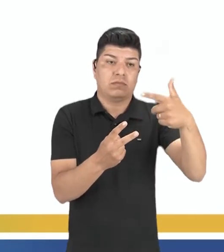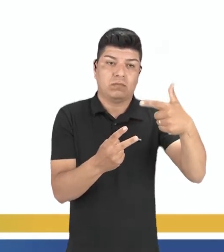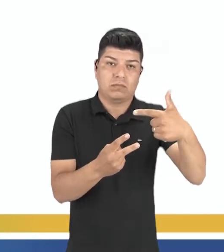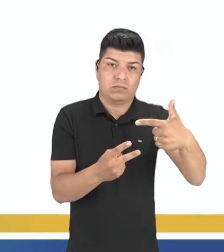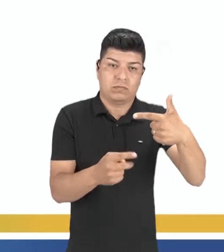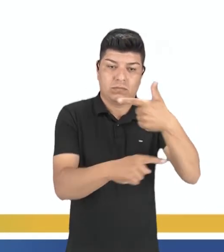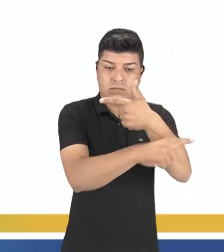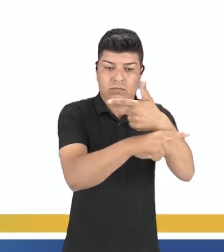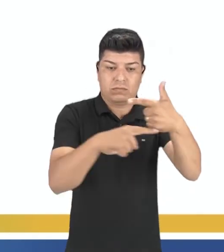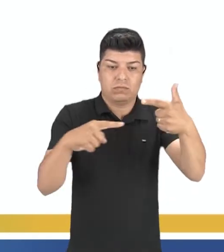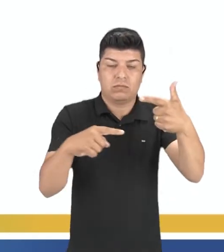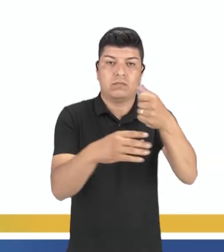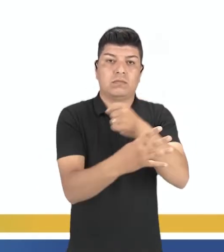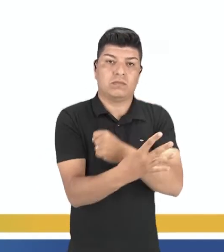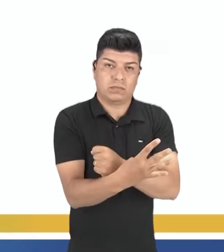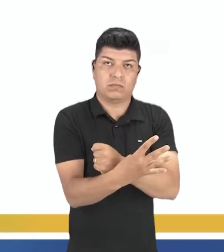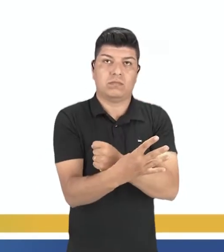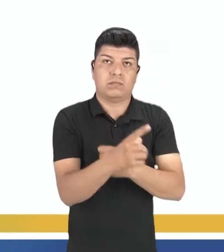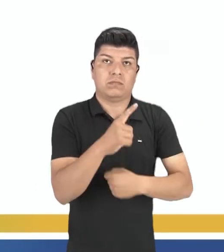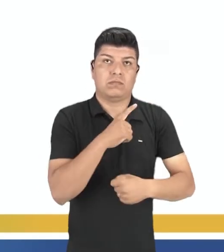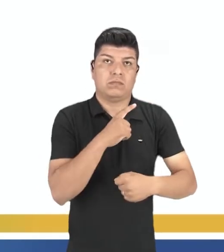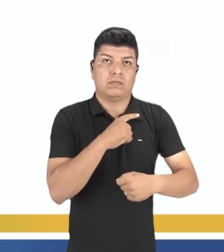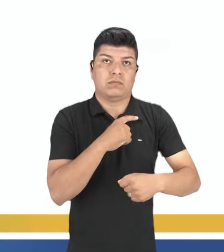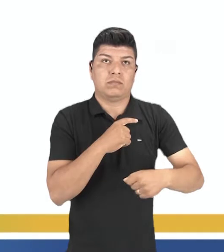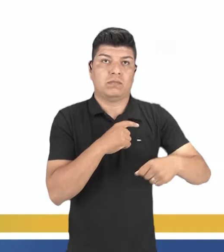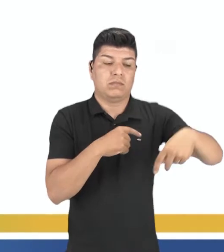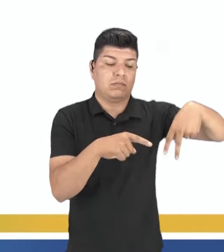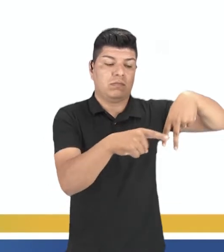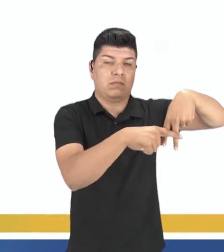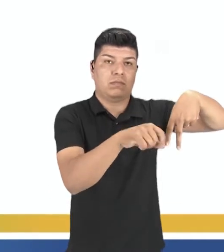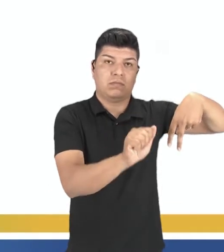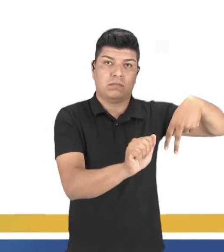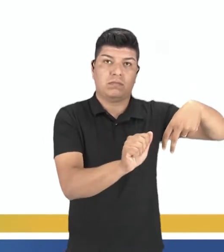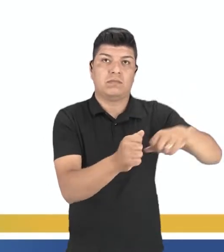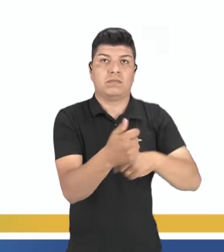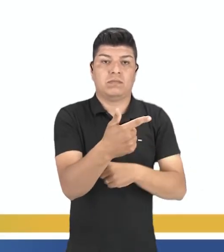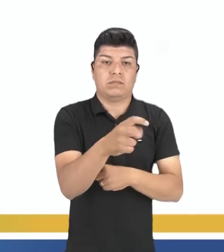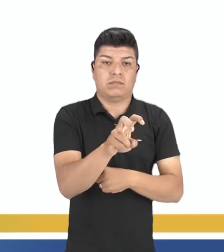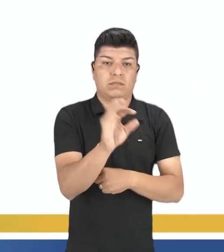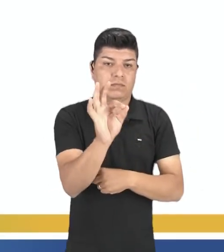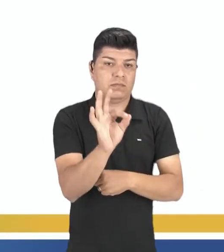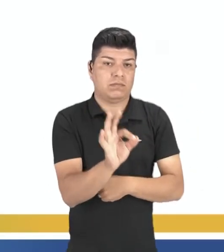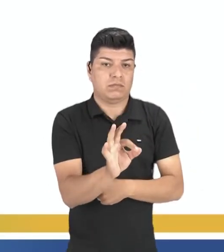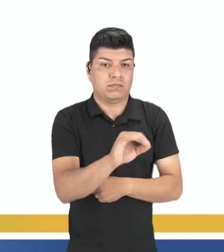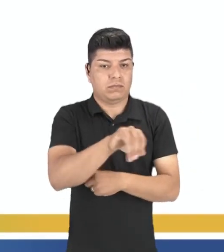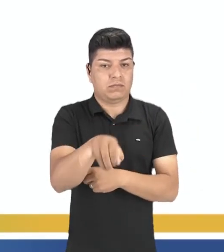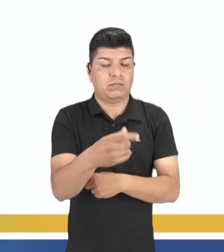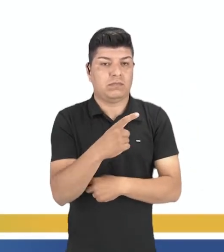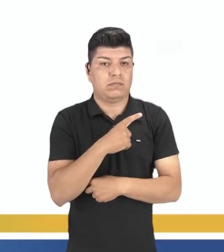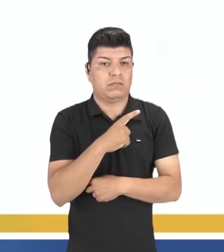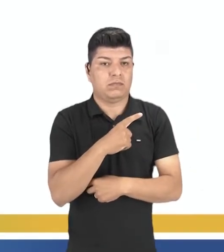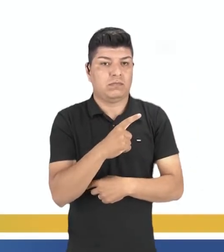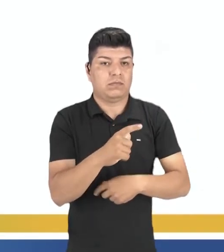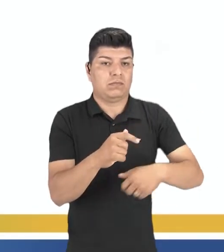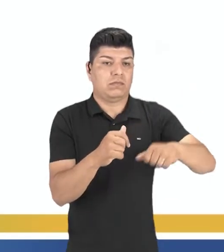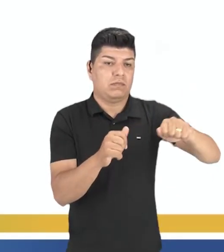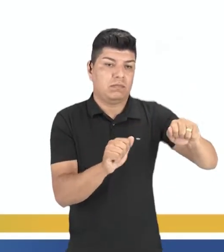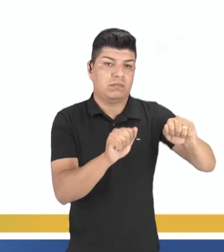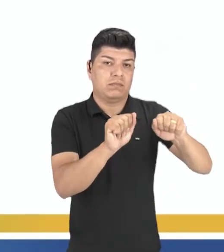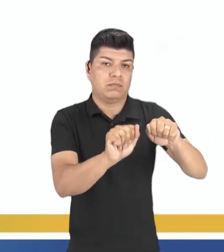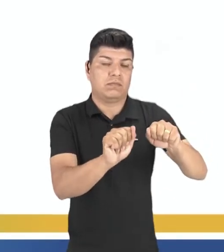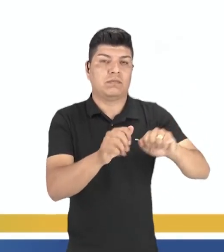de ter azão, azinho, e eu vou ter também 25%, 1 sobre 4 de chance de acontecer azinho,